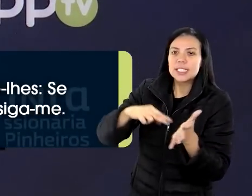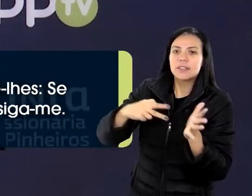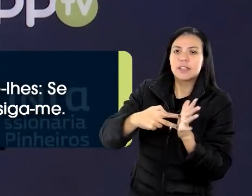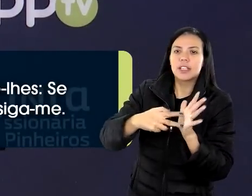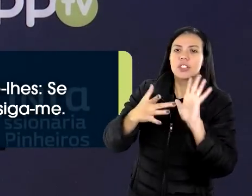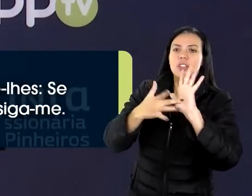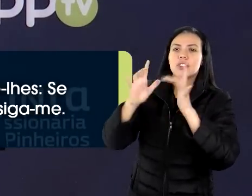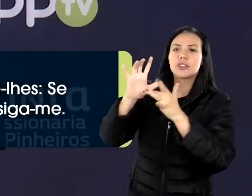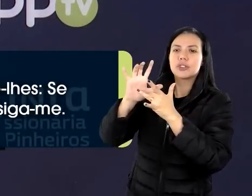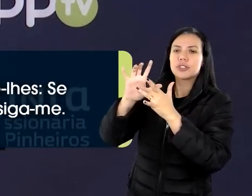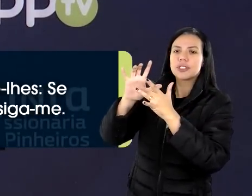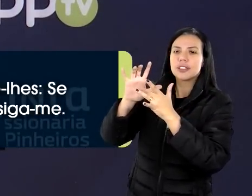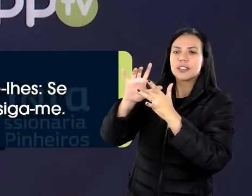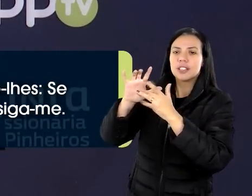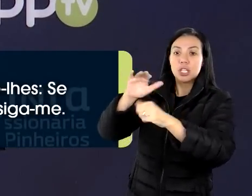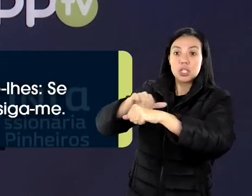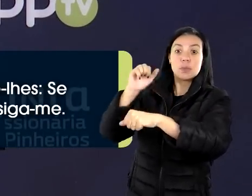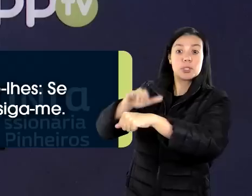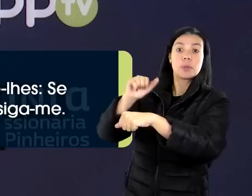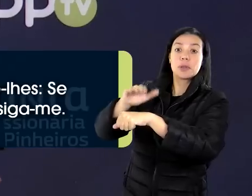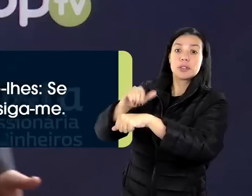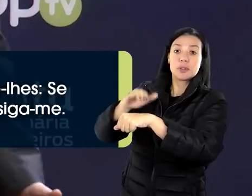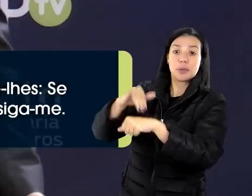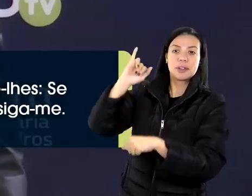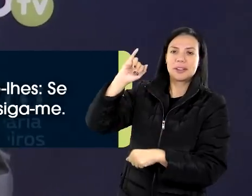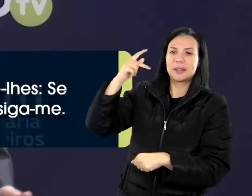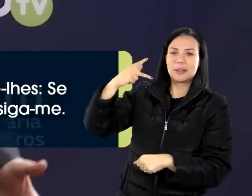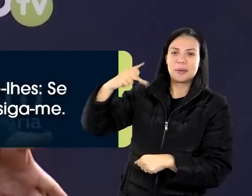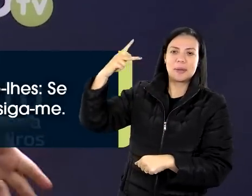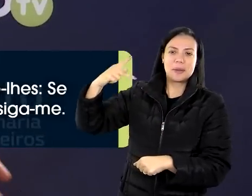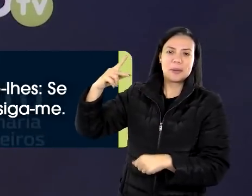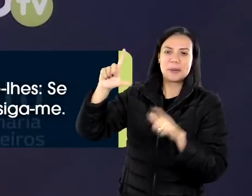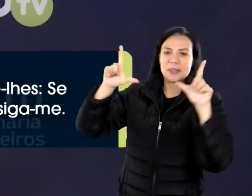IPPTV. Estou enchendo sua bola aqui. Vamos lá.